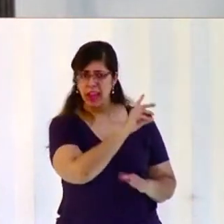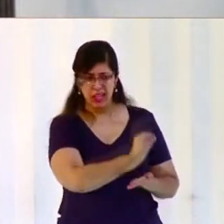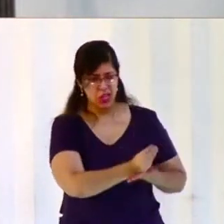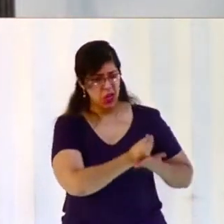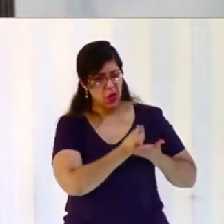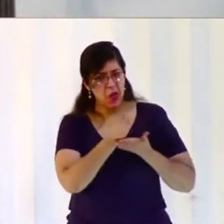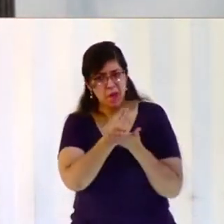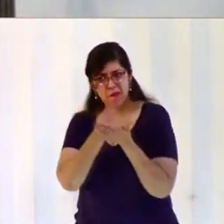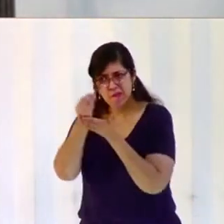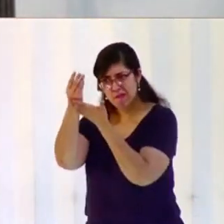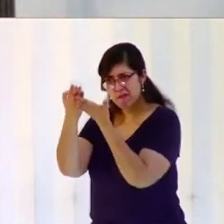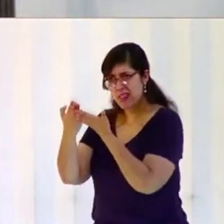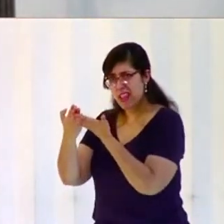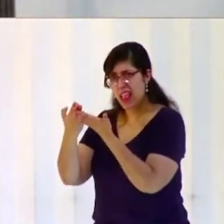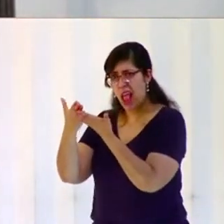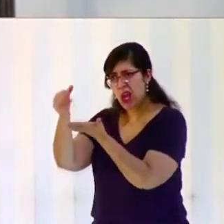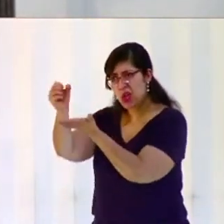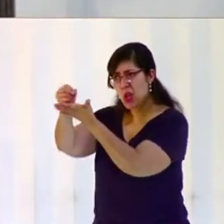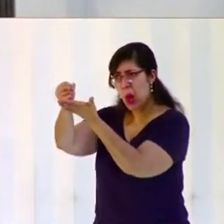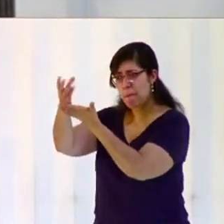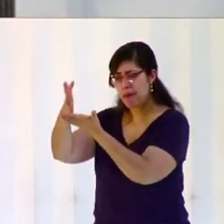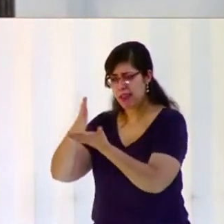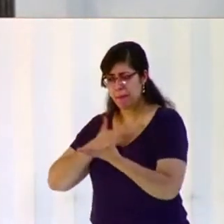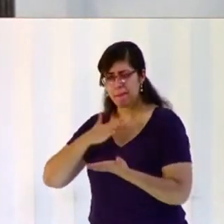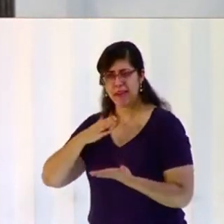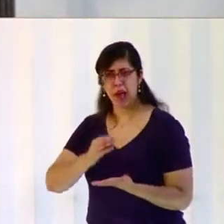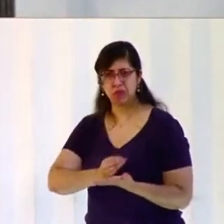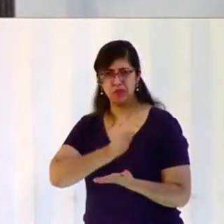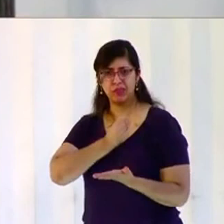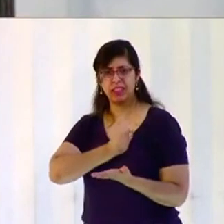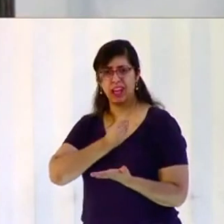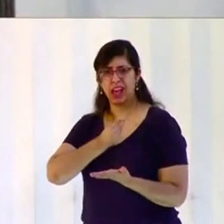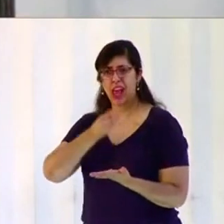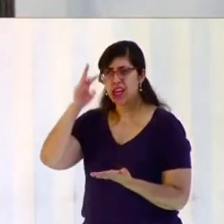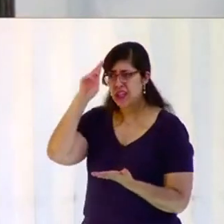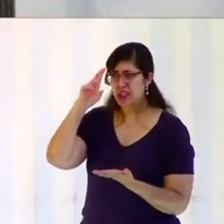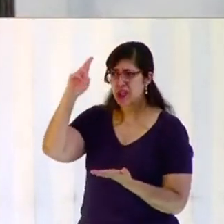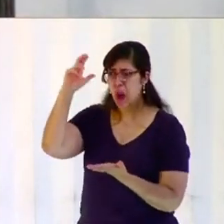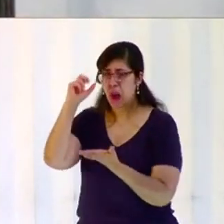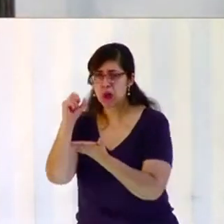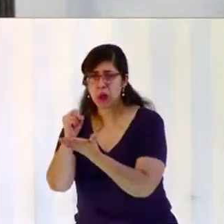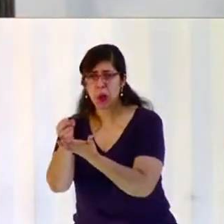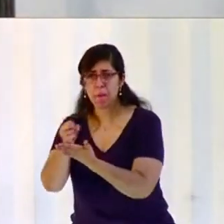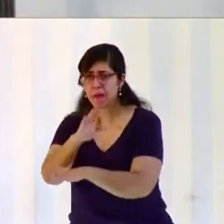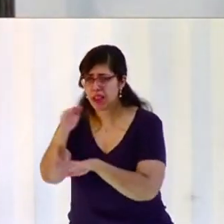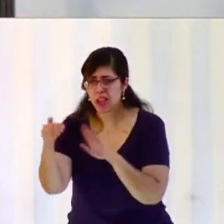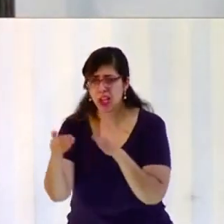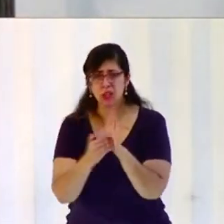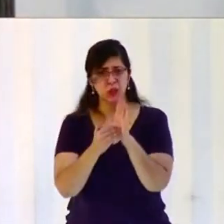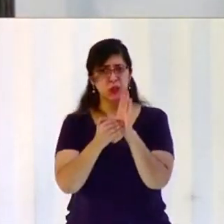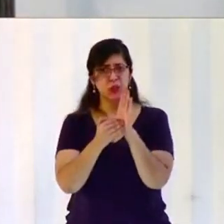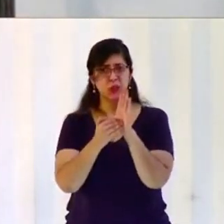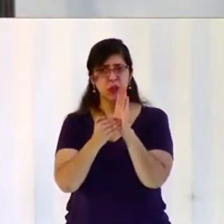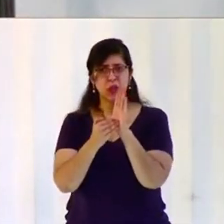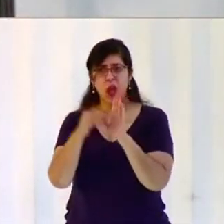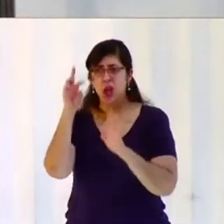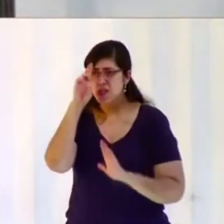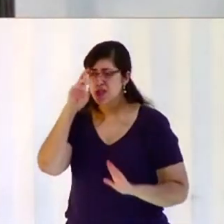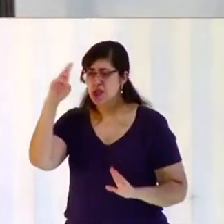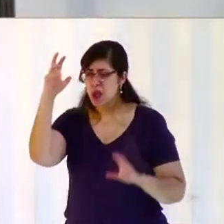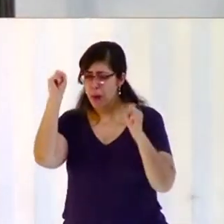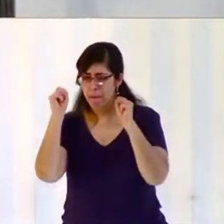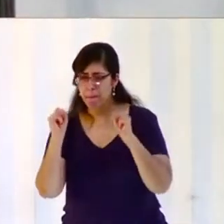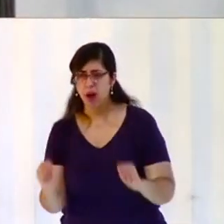Senhor, o Senhor coordena a minha vida, o Senhor é o meu Senhor, o Senhor pode se assenhorar dos meus horários, o Senhor pode